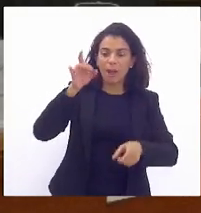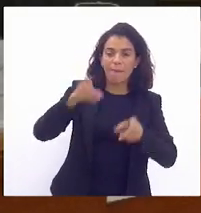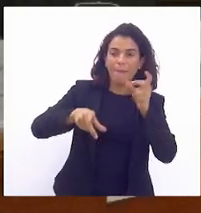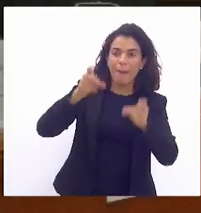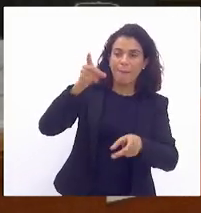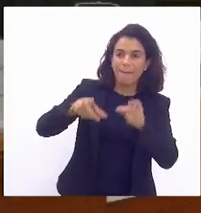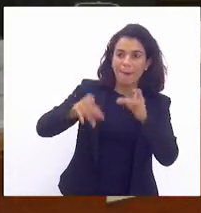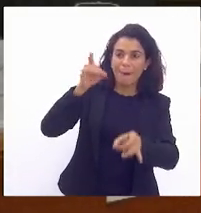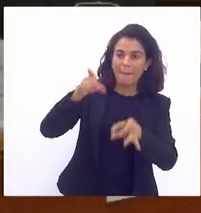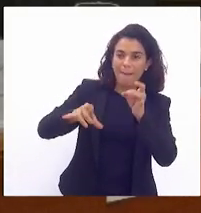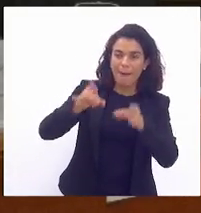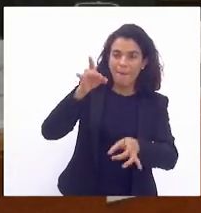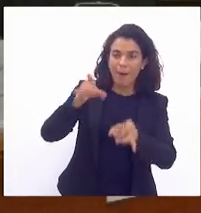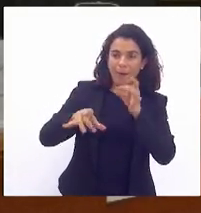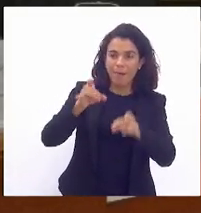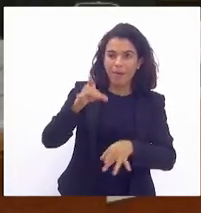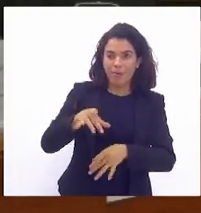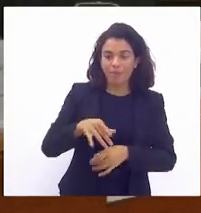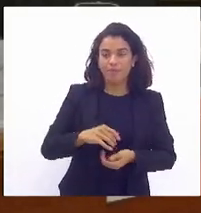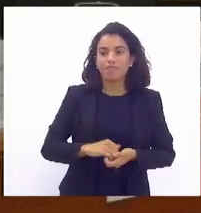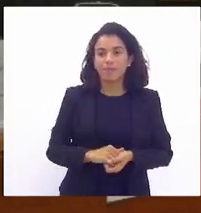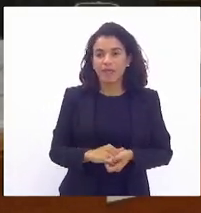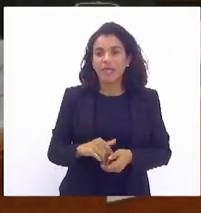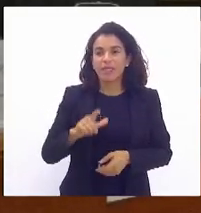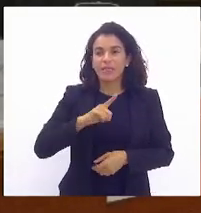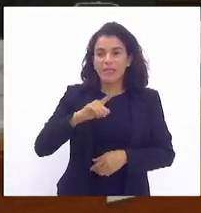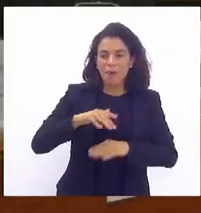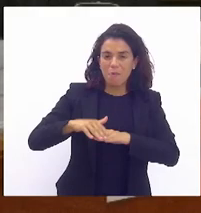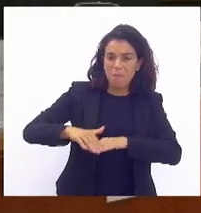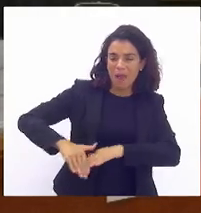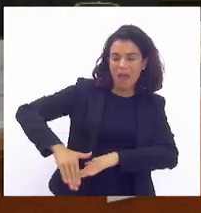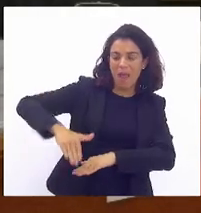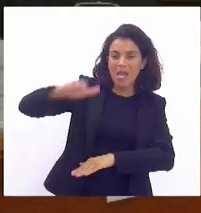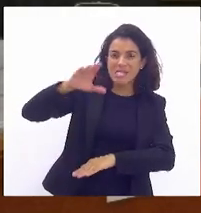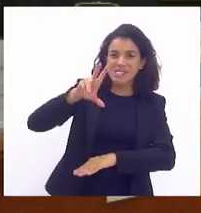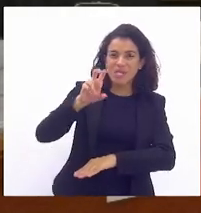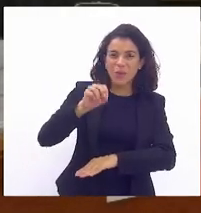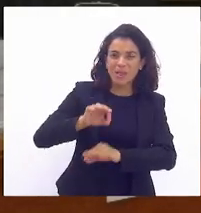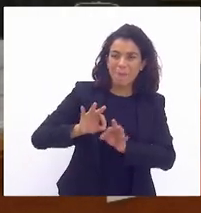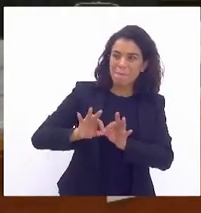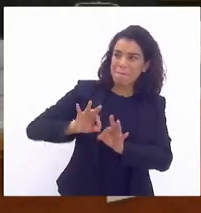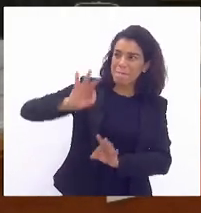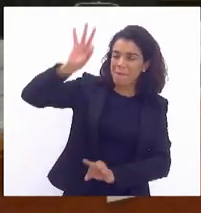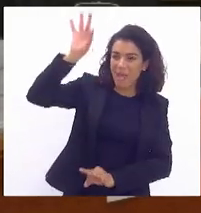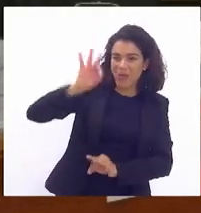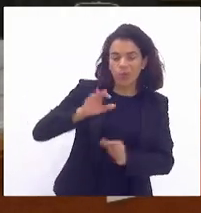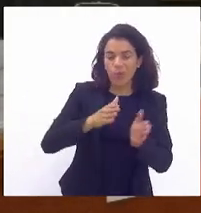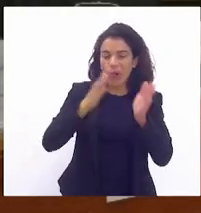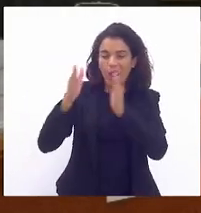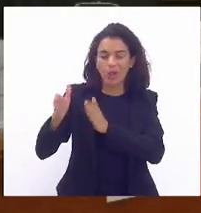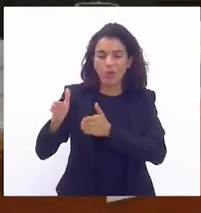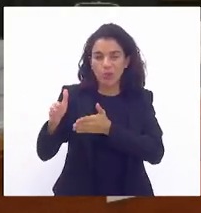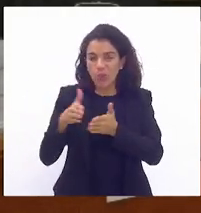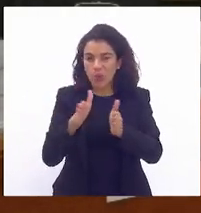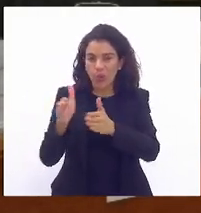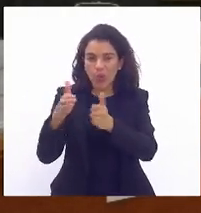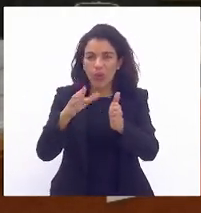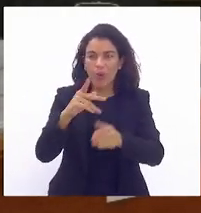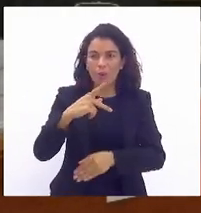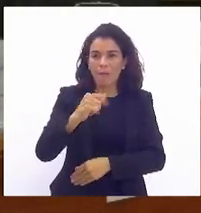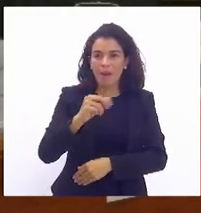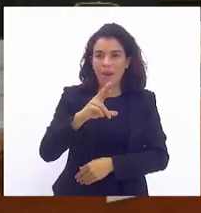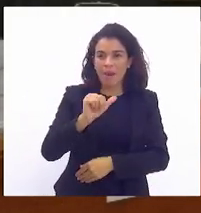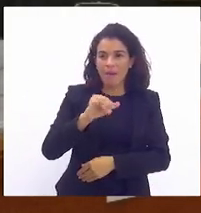escória, que é ao lado do depósito de escória, inclusive que tem pilha aí de mais de 50 metros de altura do lado do Rio Paraíba, que corre um risco